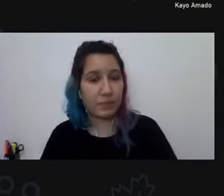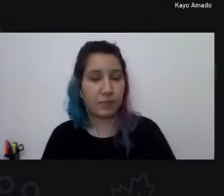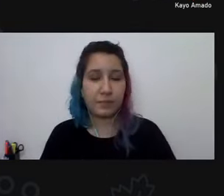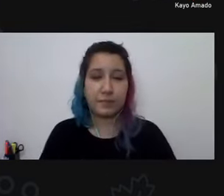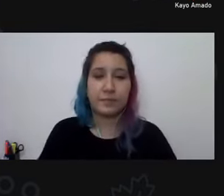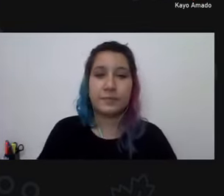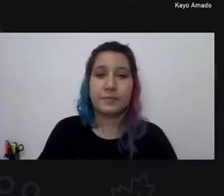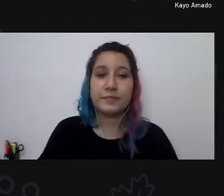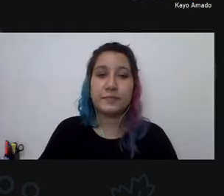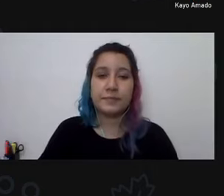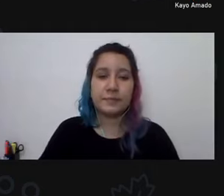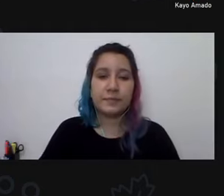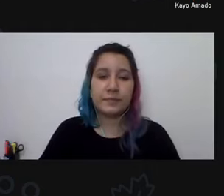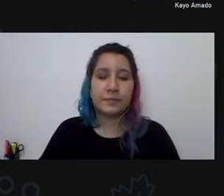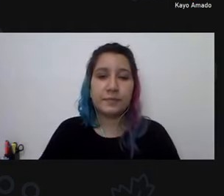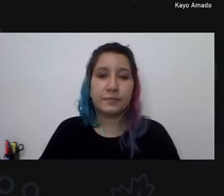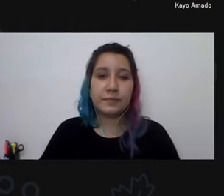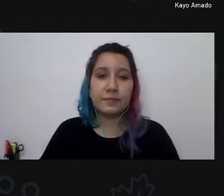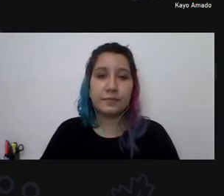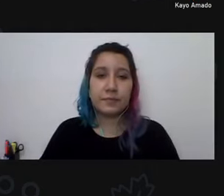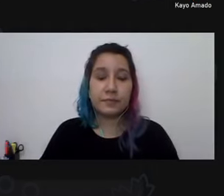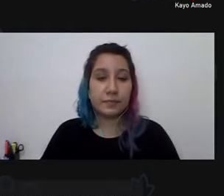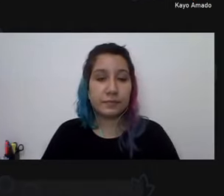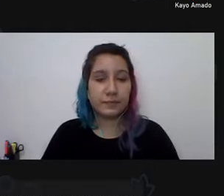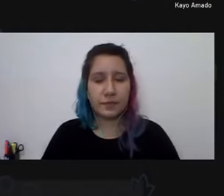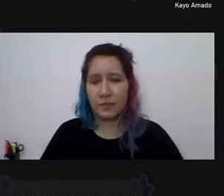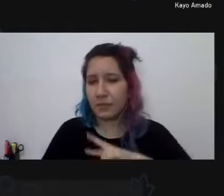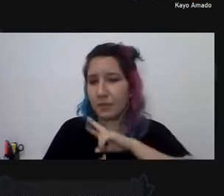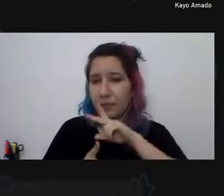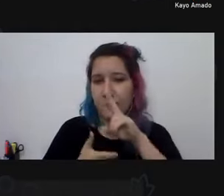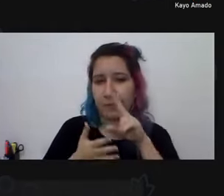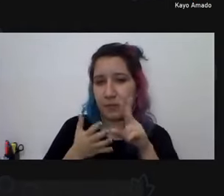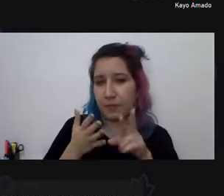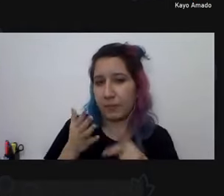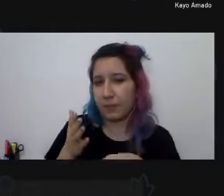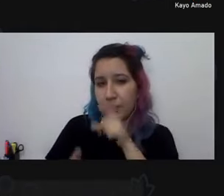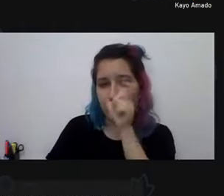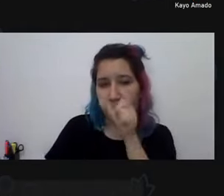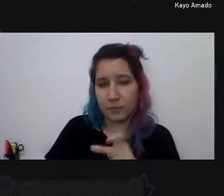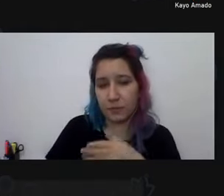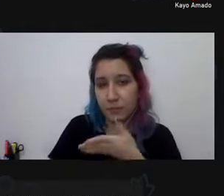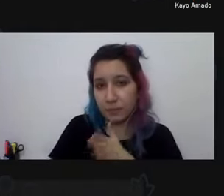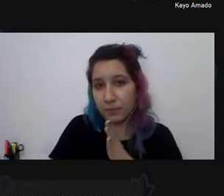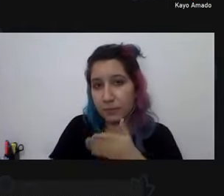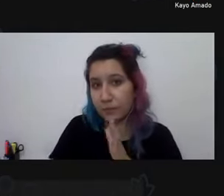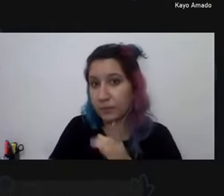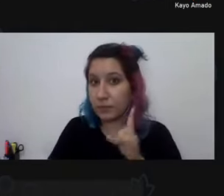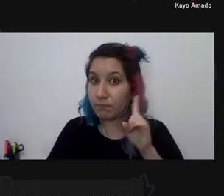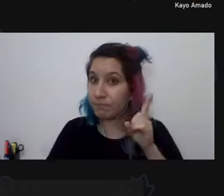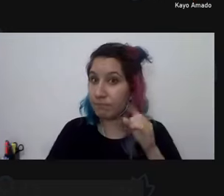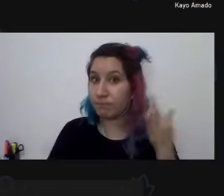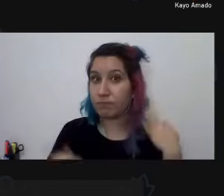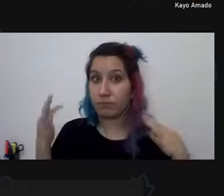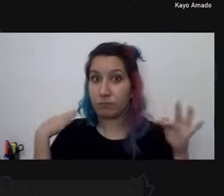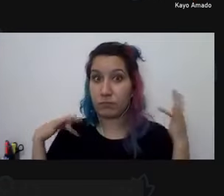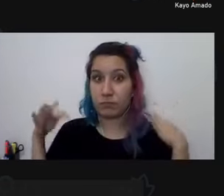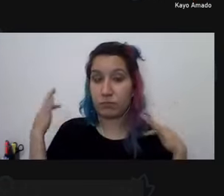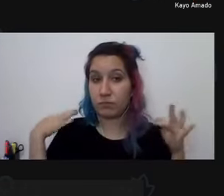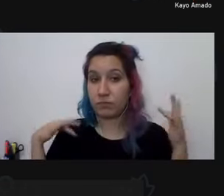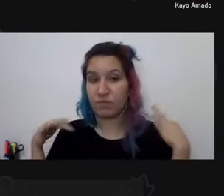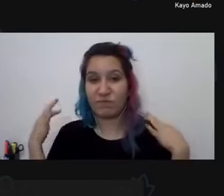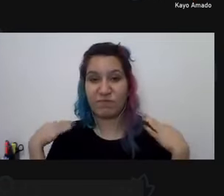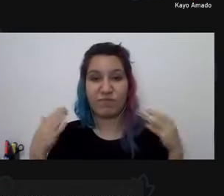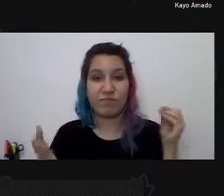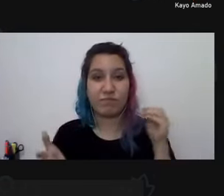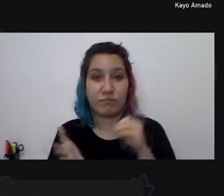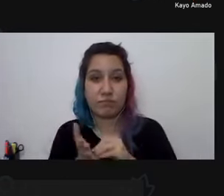só, legal. Olha aí, bastante gente. Cidinha já está dizendo que não, hein? Lamentavelmente não é turista, não é uma cidade turística. Vamos